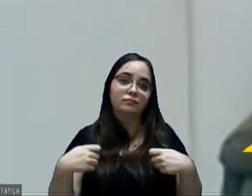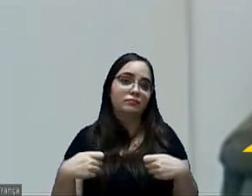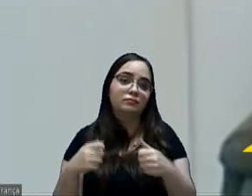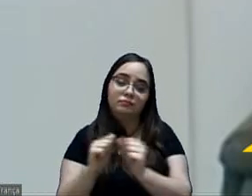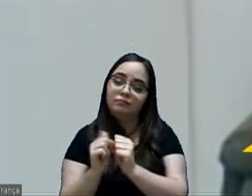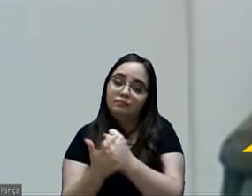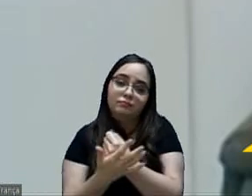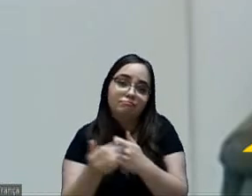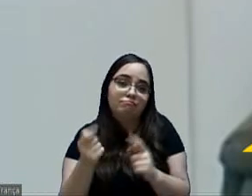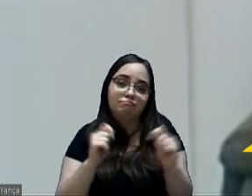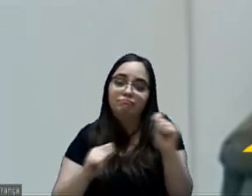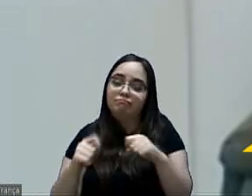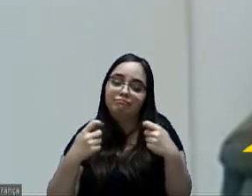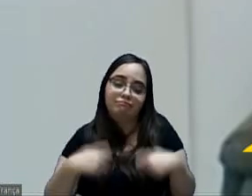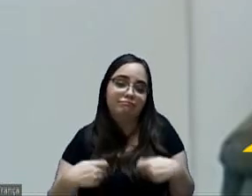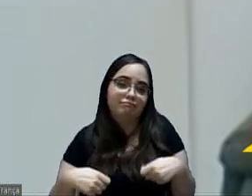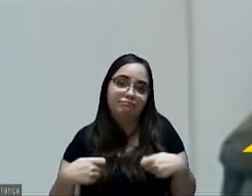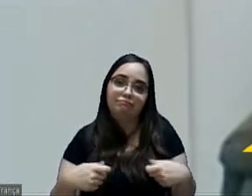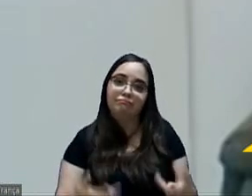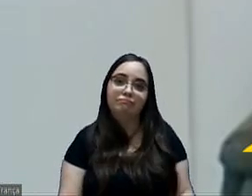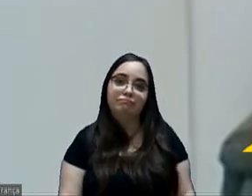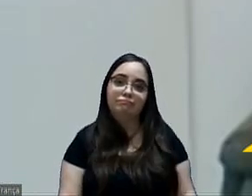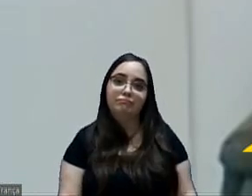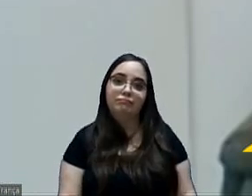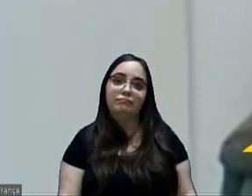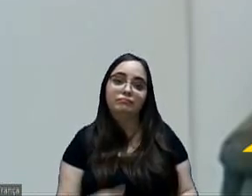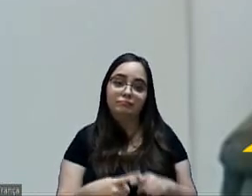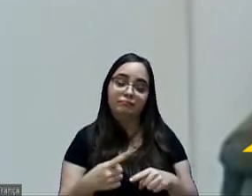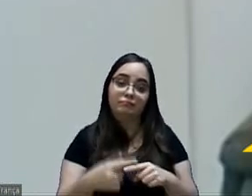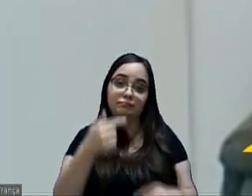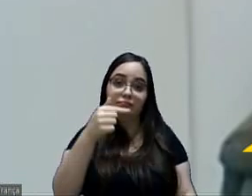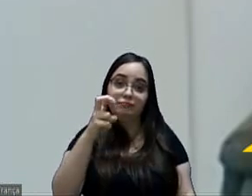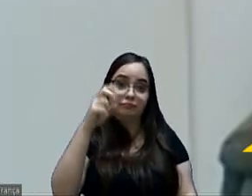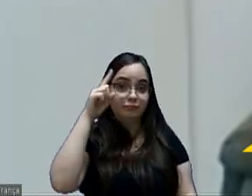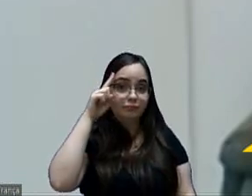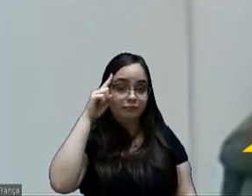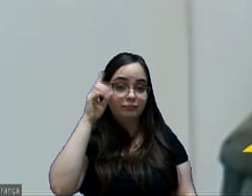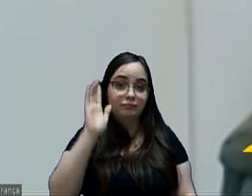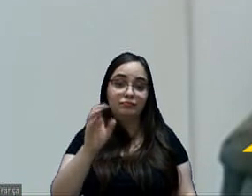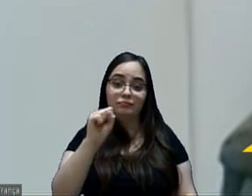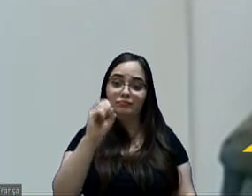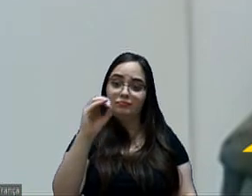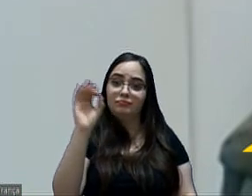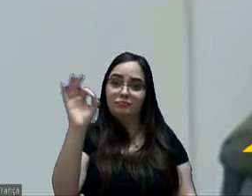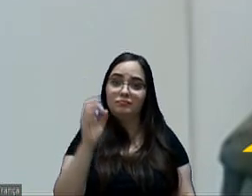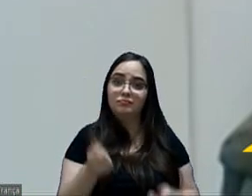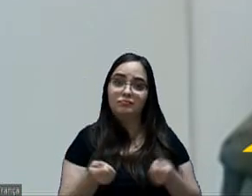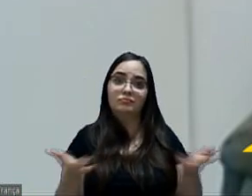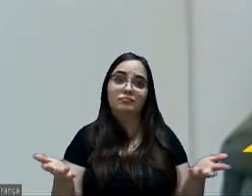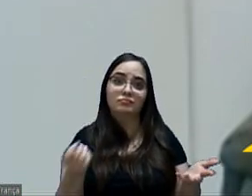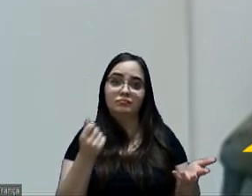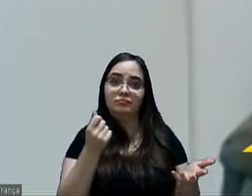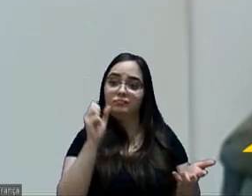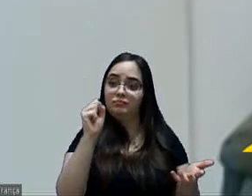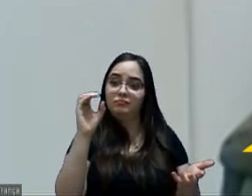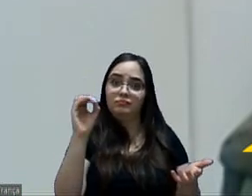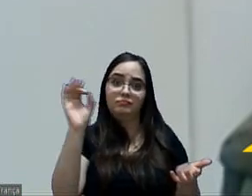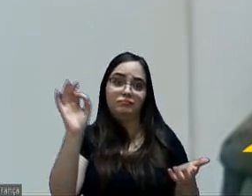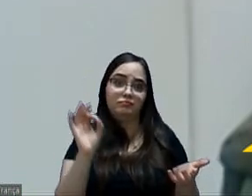otimizar os recursos. Porque se em 75 dias já gastamos 80% do recurso, vereador Fausto